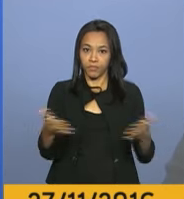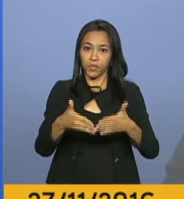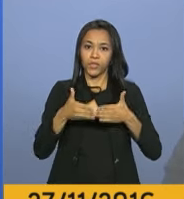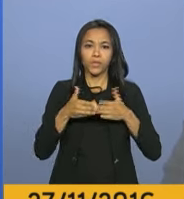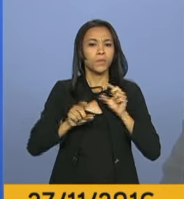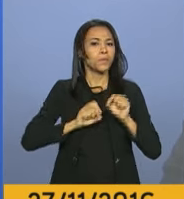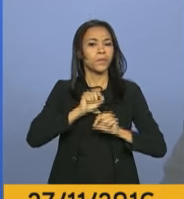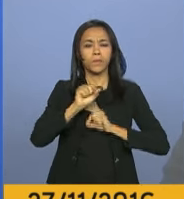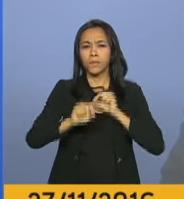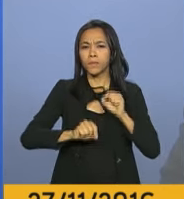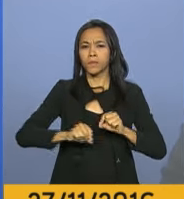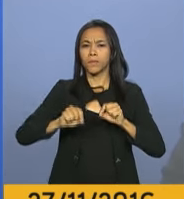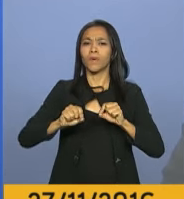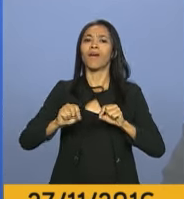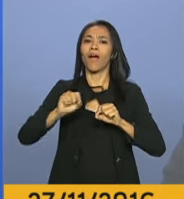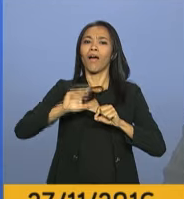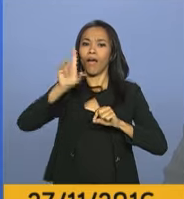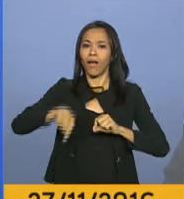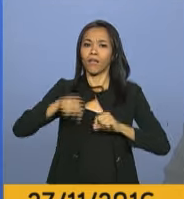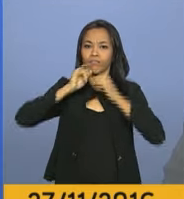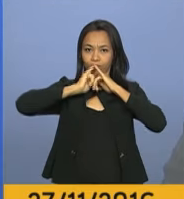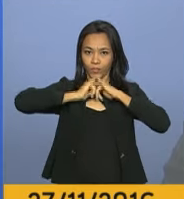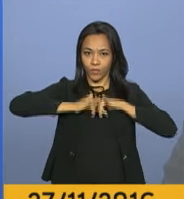para fazer uma comunicação